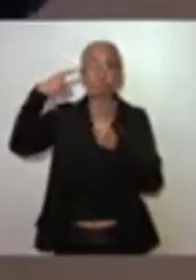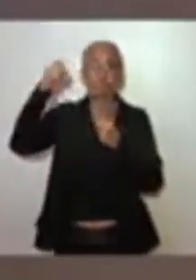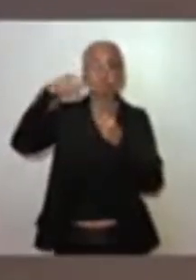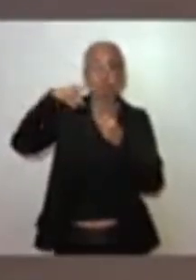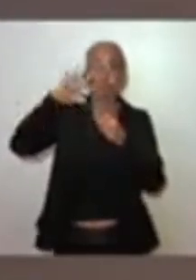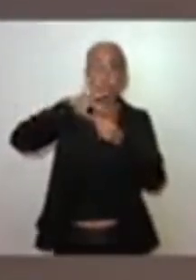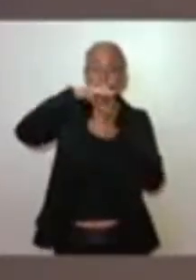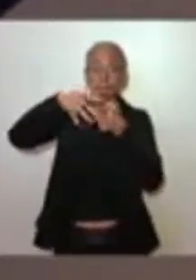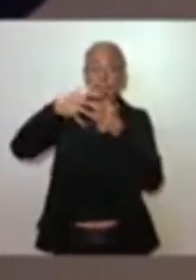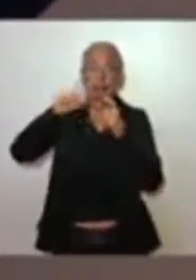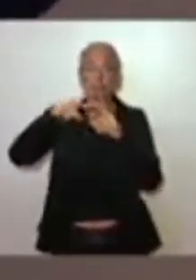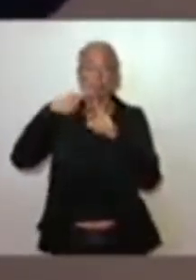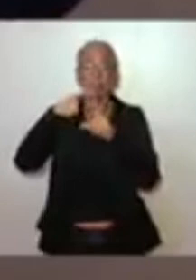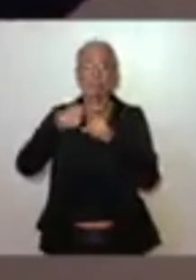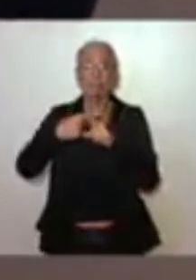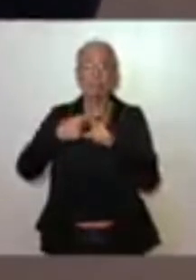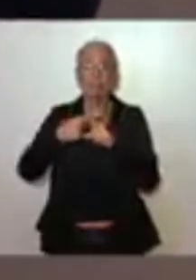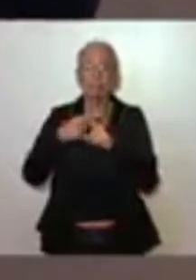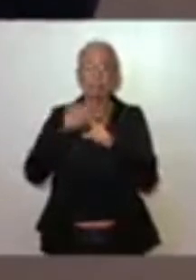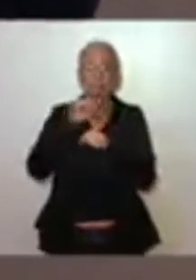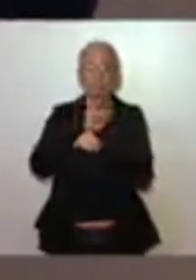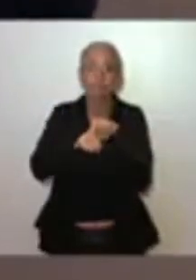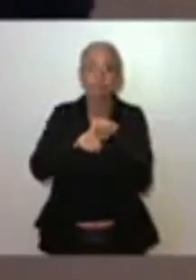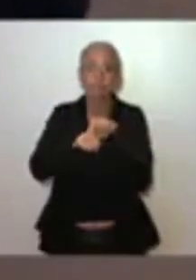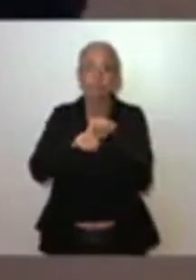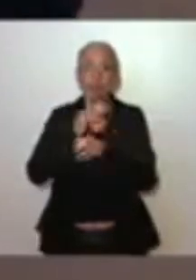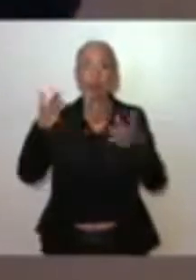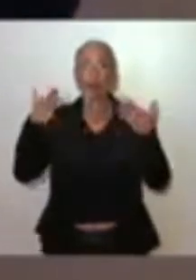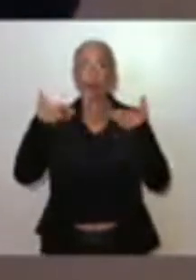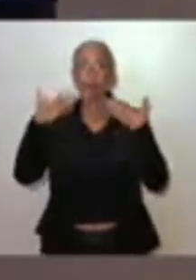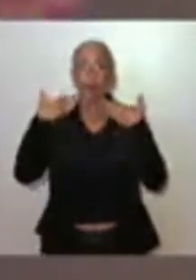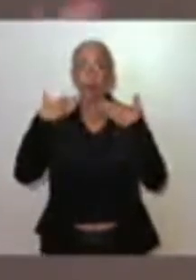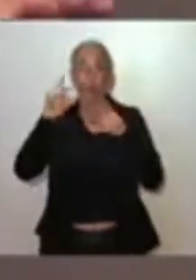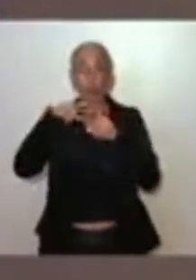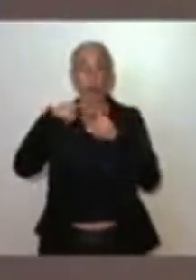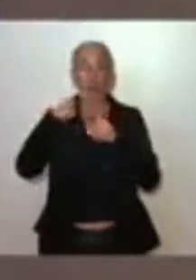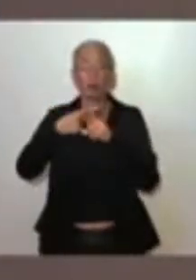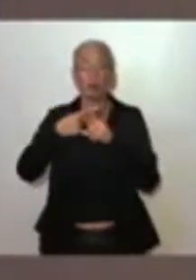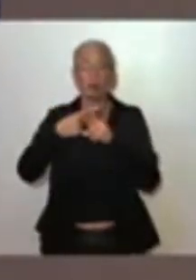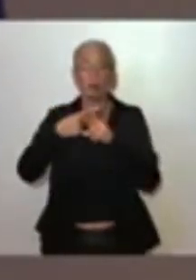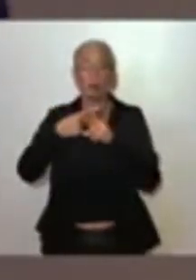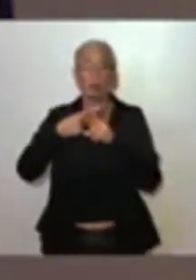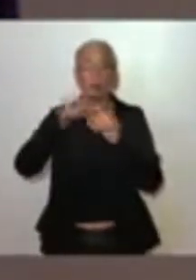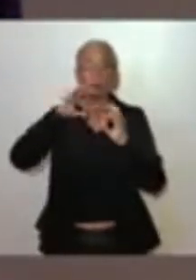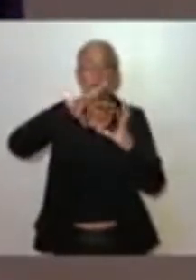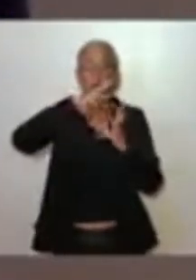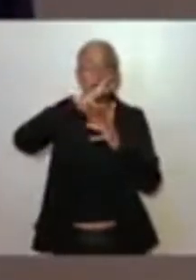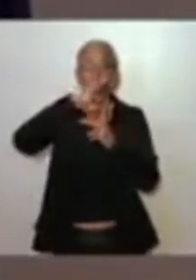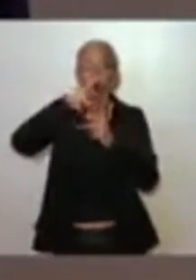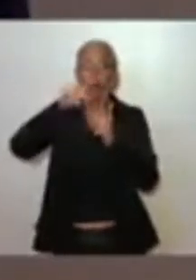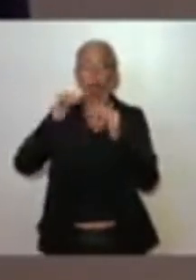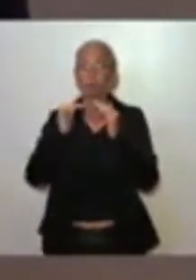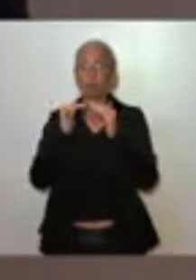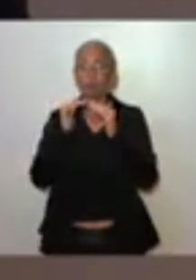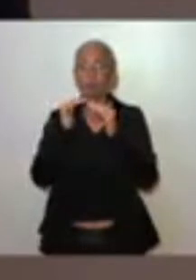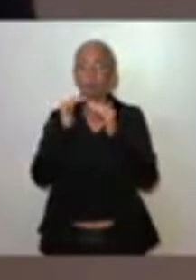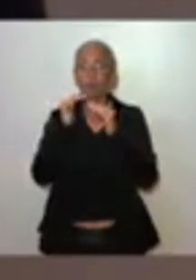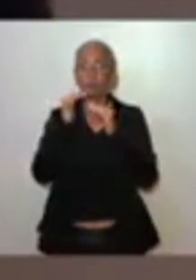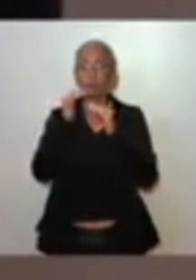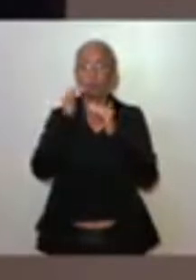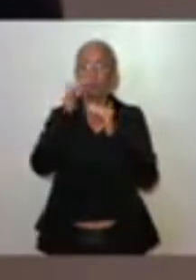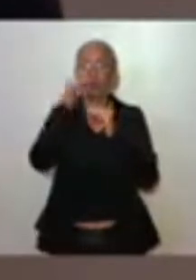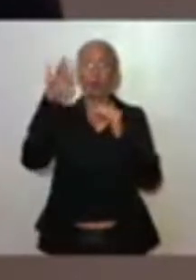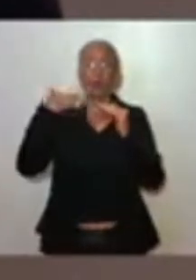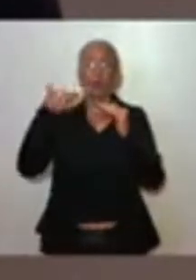o tanto a uma retenção muito maior de calor ea e da terra vem subindo progressivamente